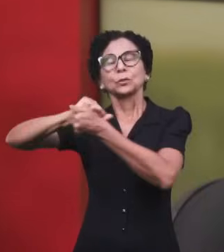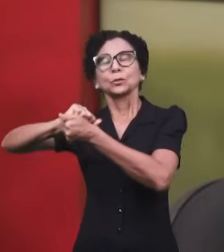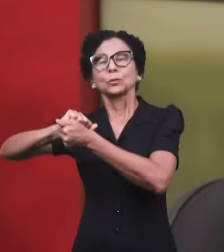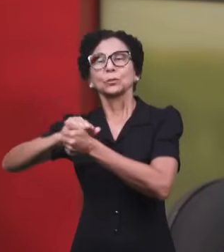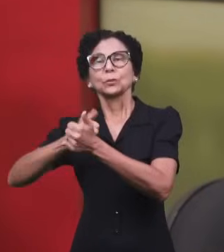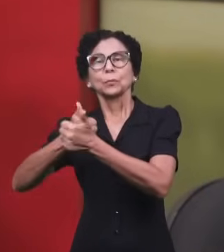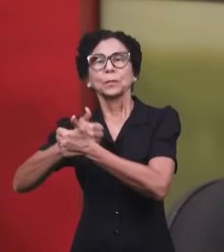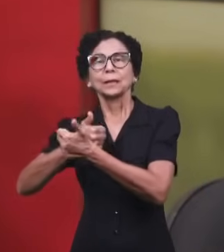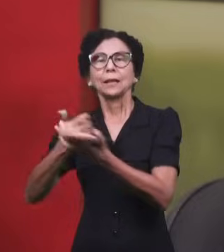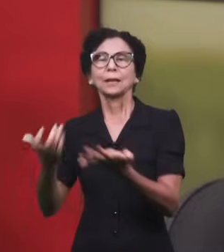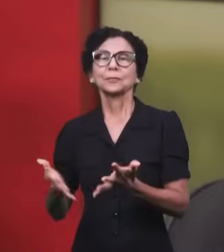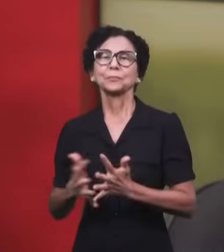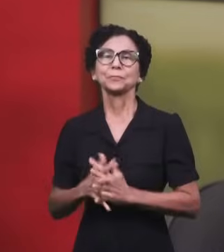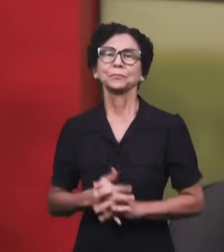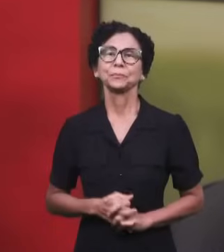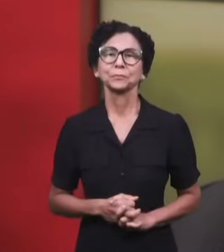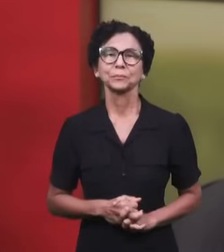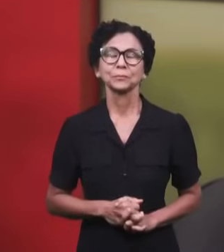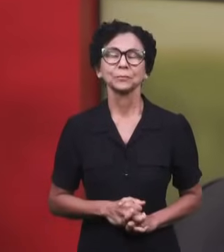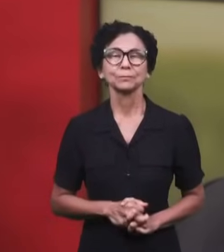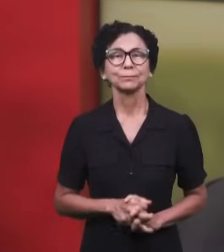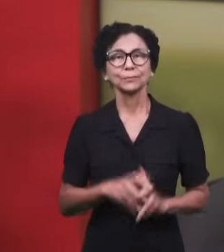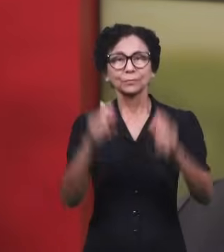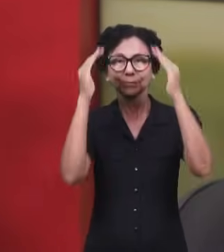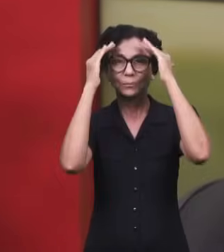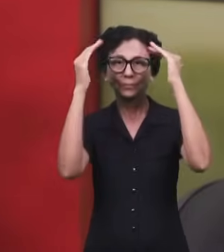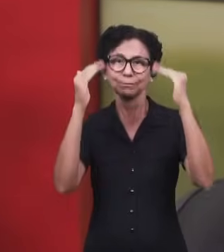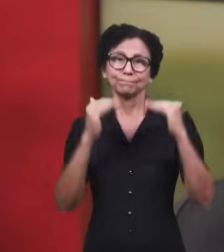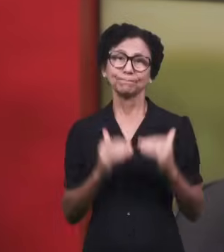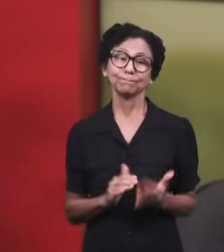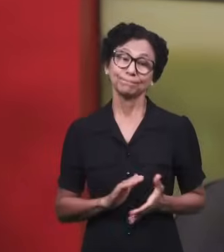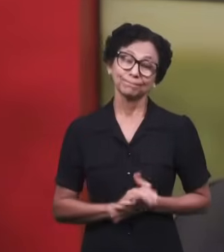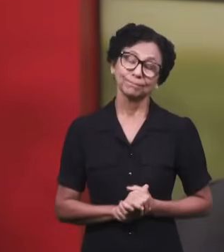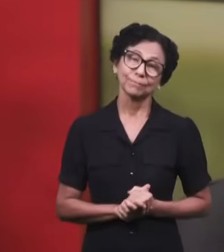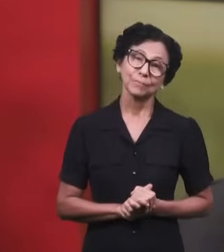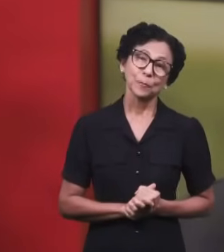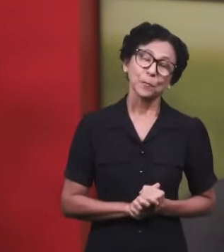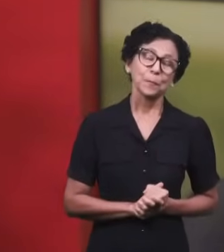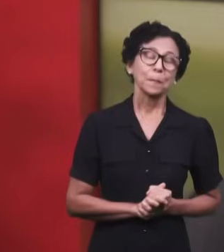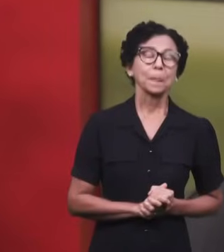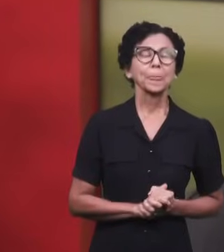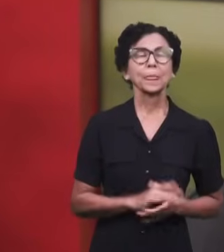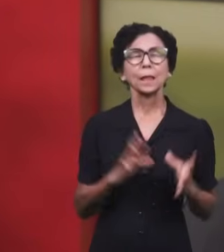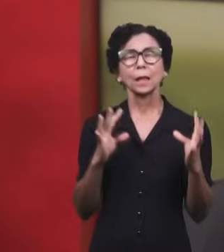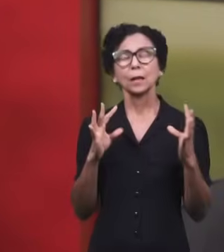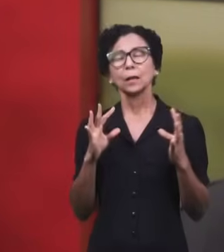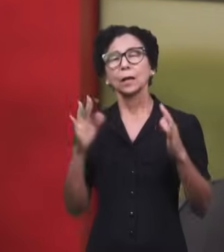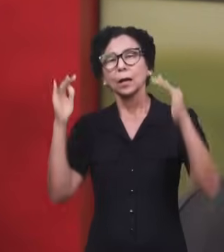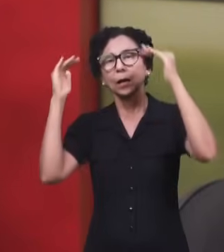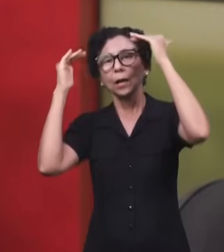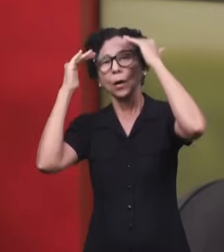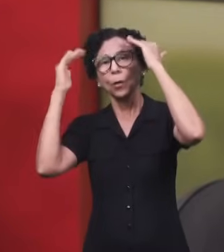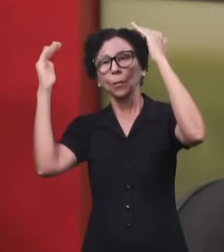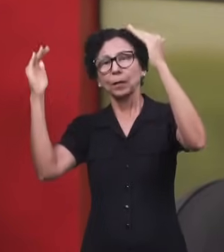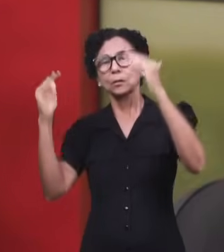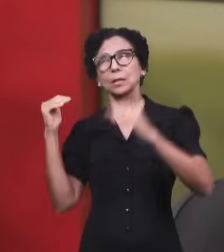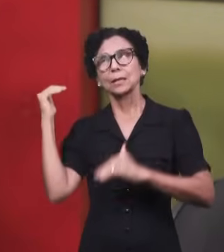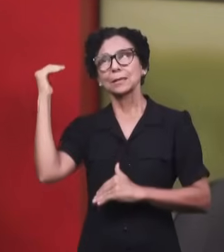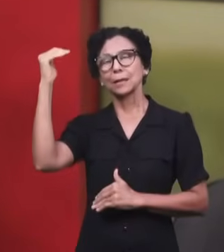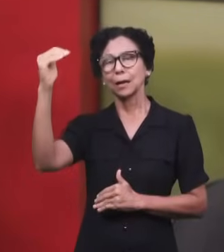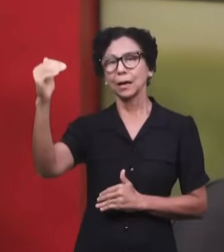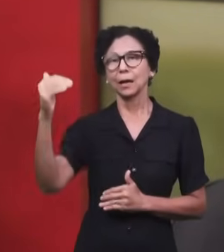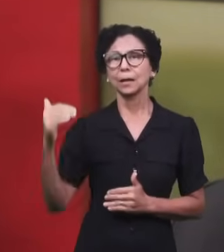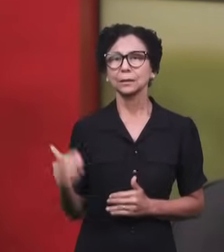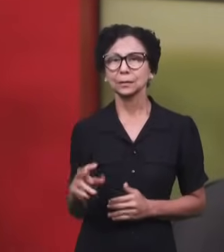der uma direção, o milagre acontece na obediência. A provisão, ela vem na obediência. Então, esse valor,